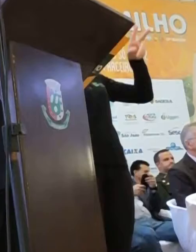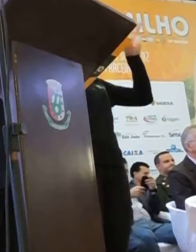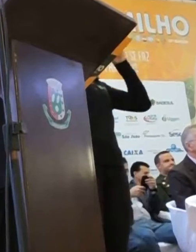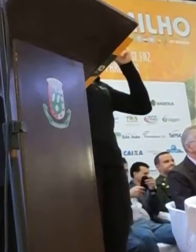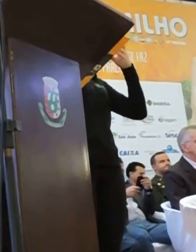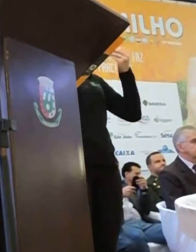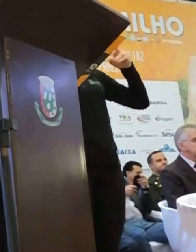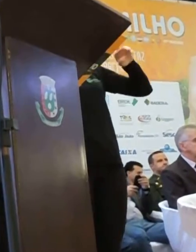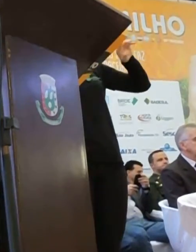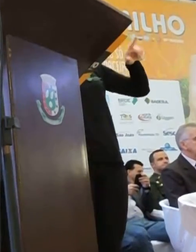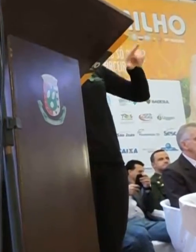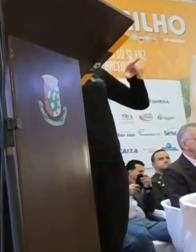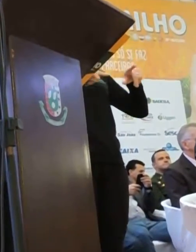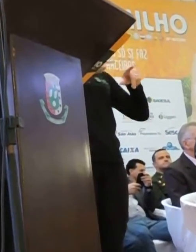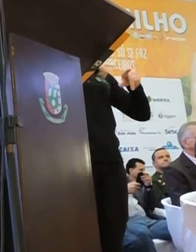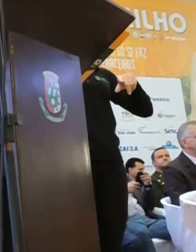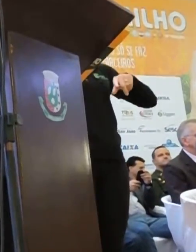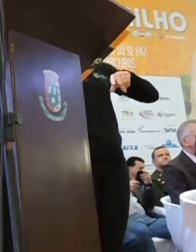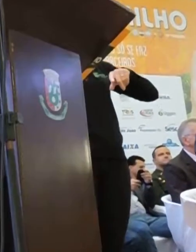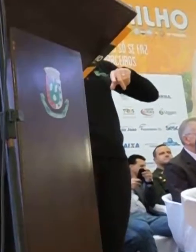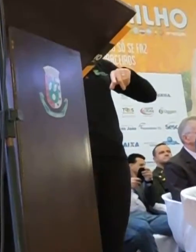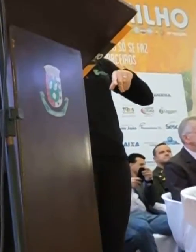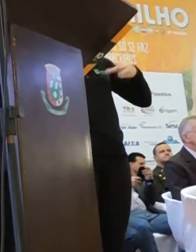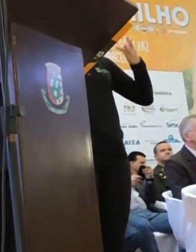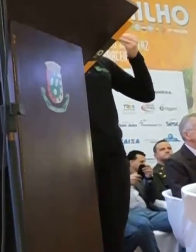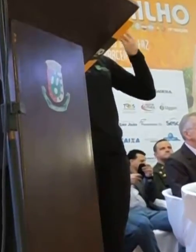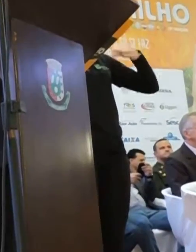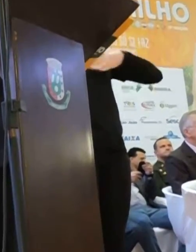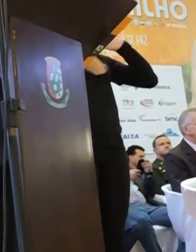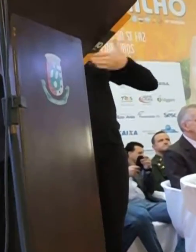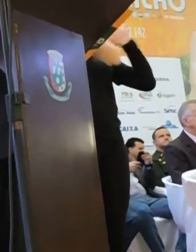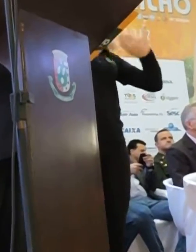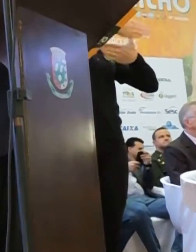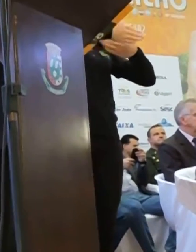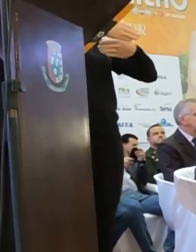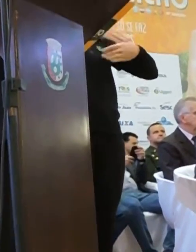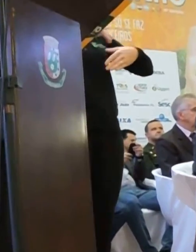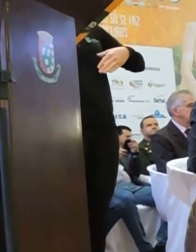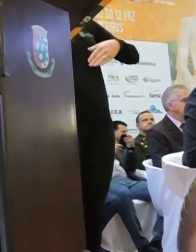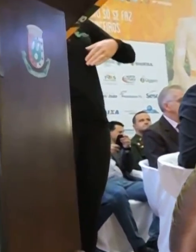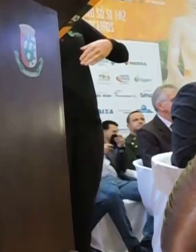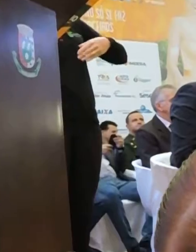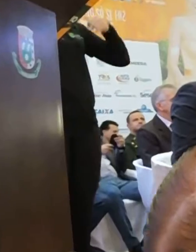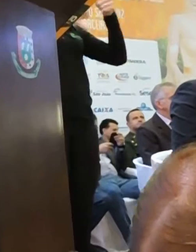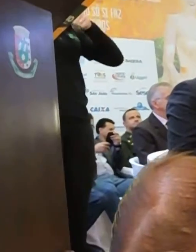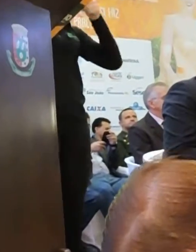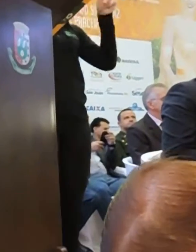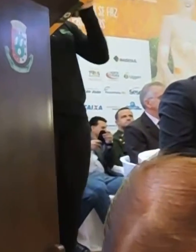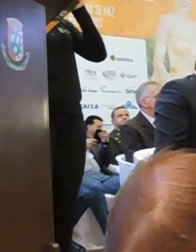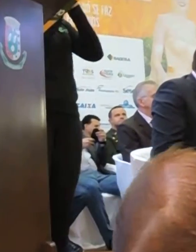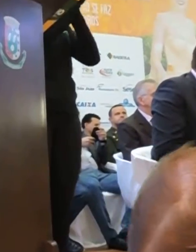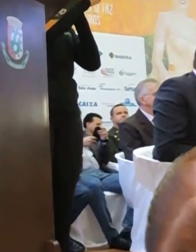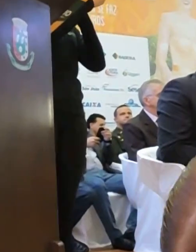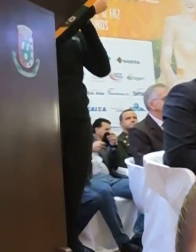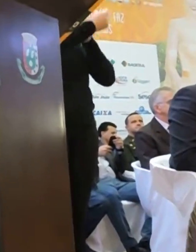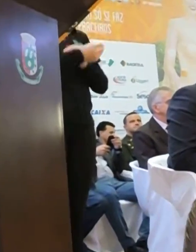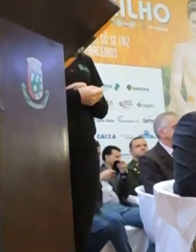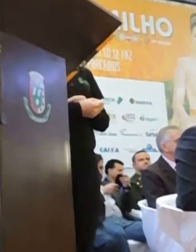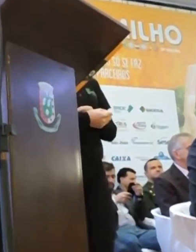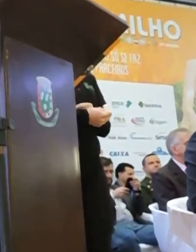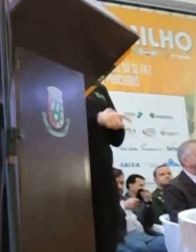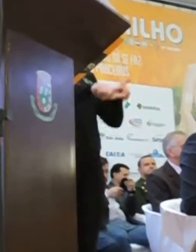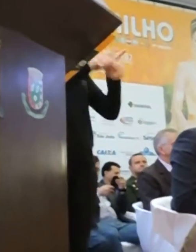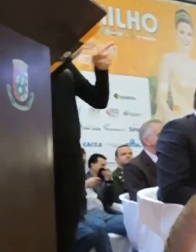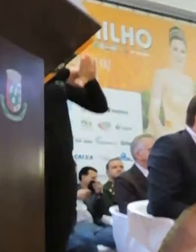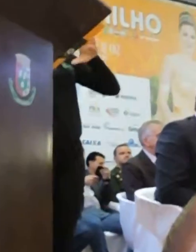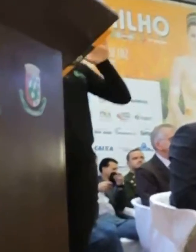perceber. Estamos no meio de um grande processo de metamorfose social.